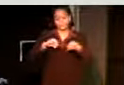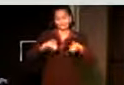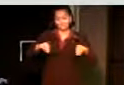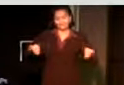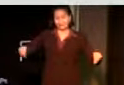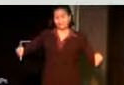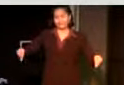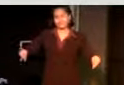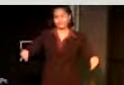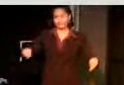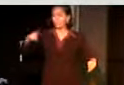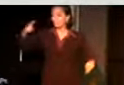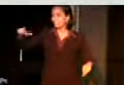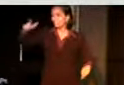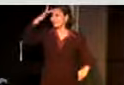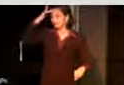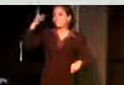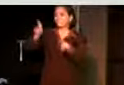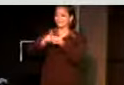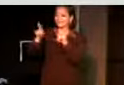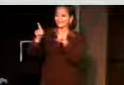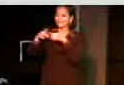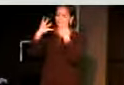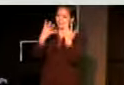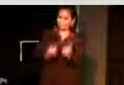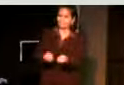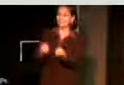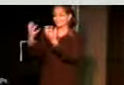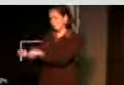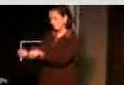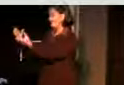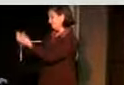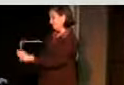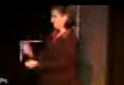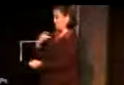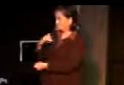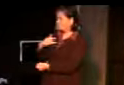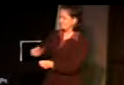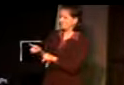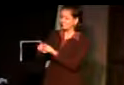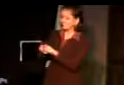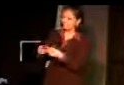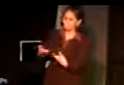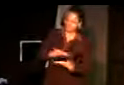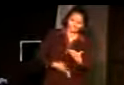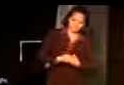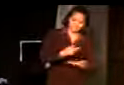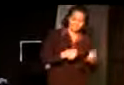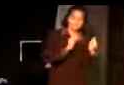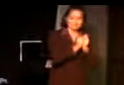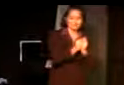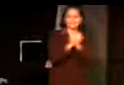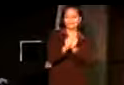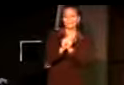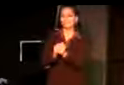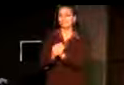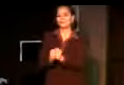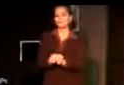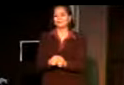através de outras pessoas que também receberam misericórdia de Deus estão partilhando com você